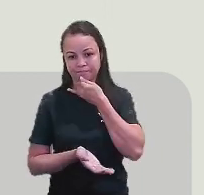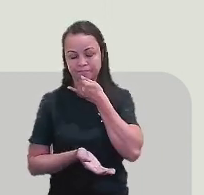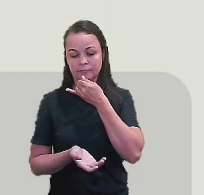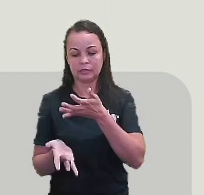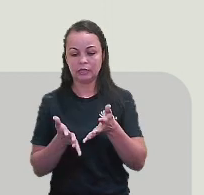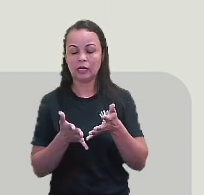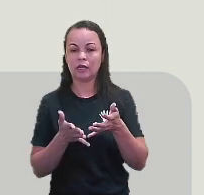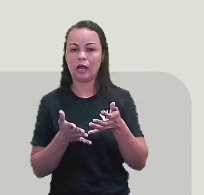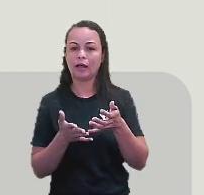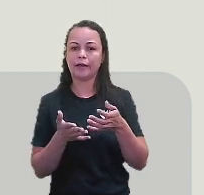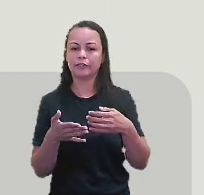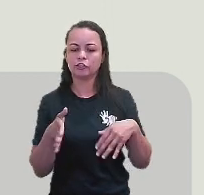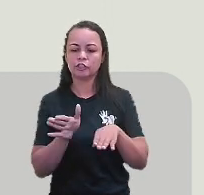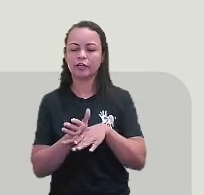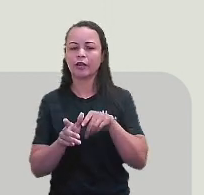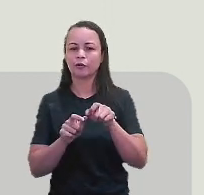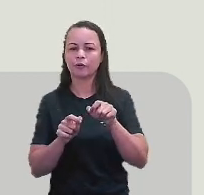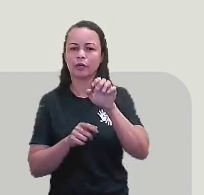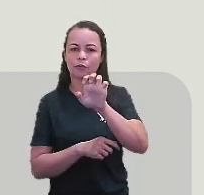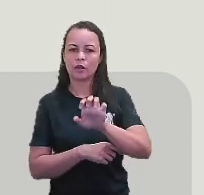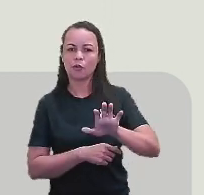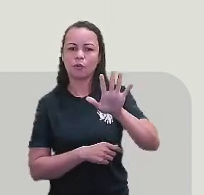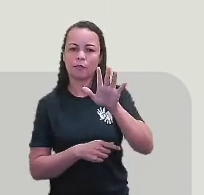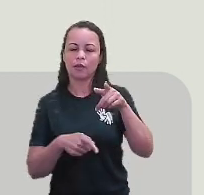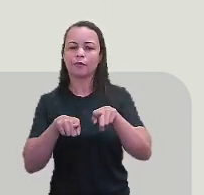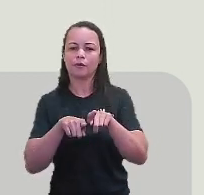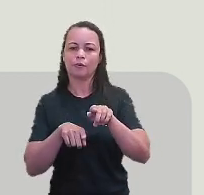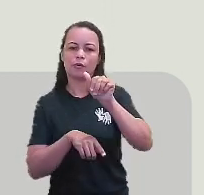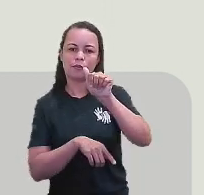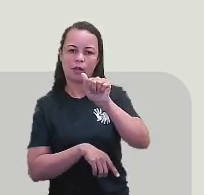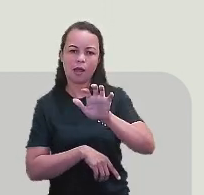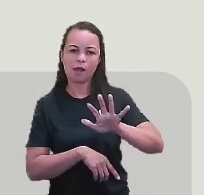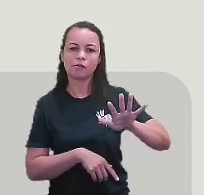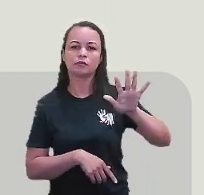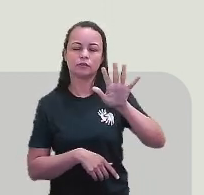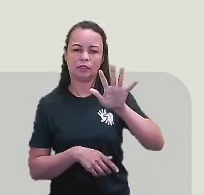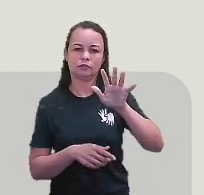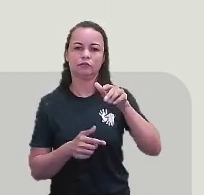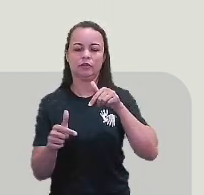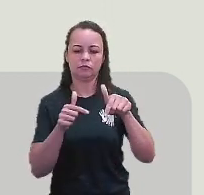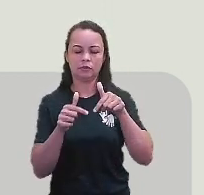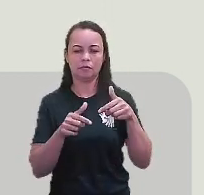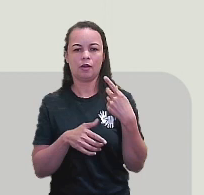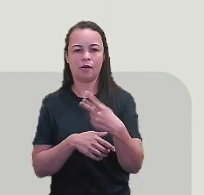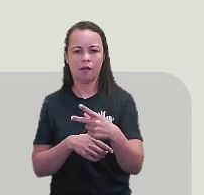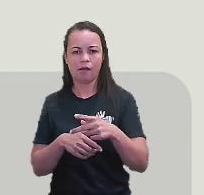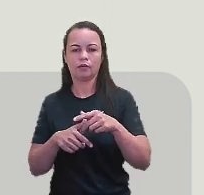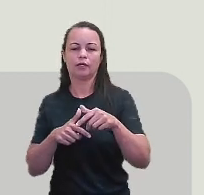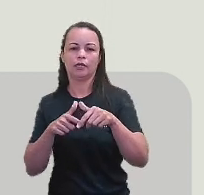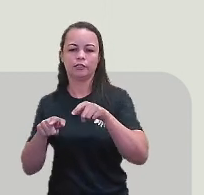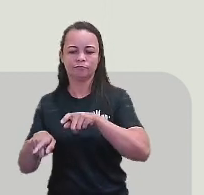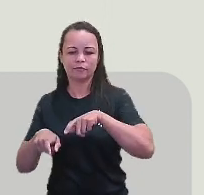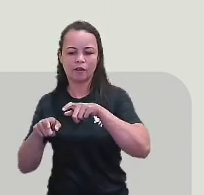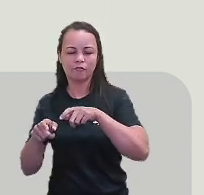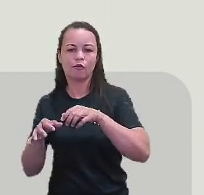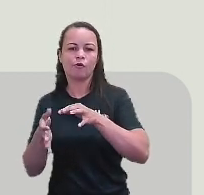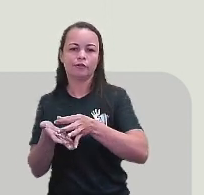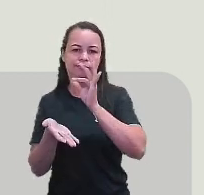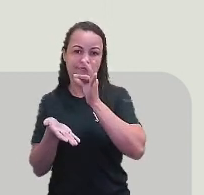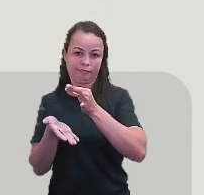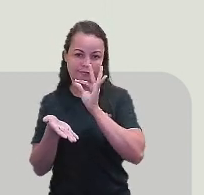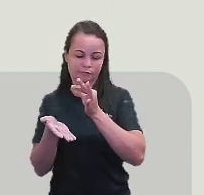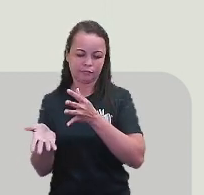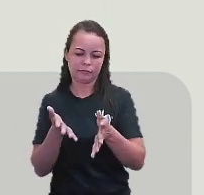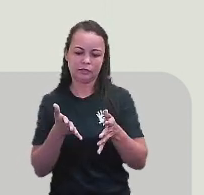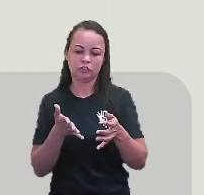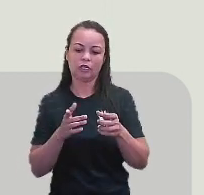os europeus e asiáticos que vieram trabalhar nas lavouras de café. Já no século XX, em